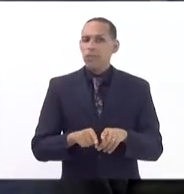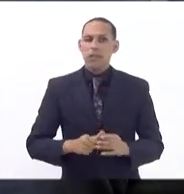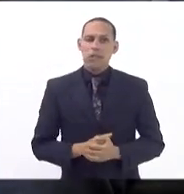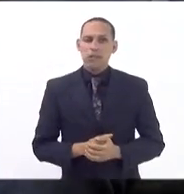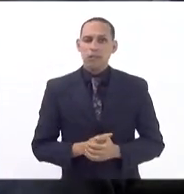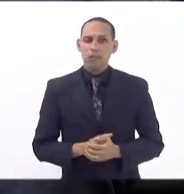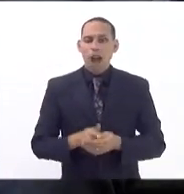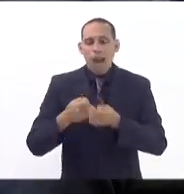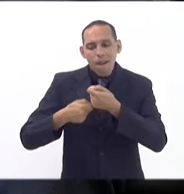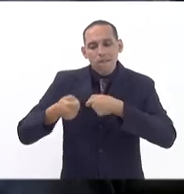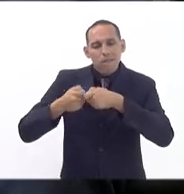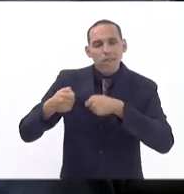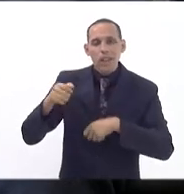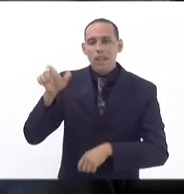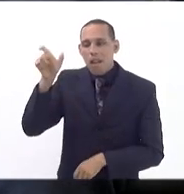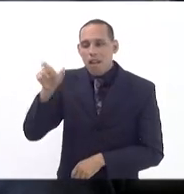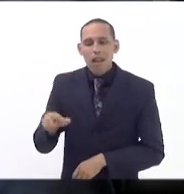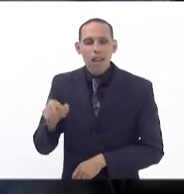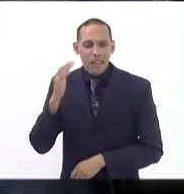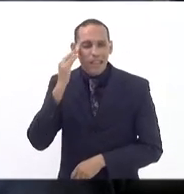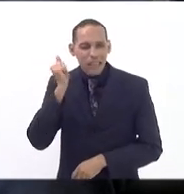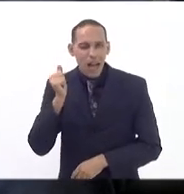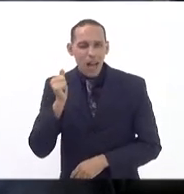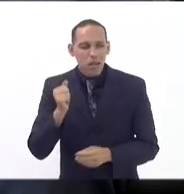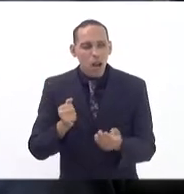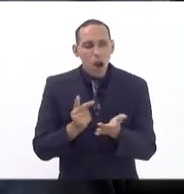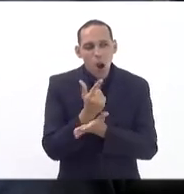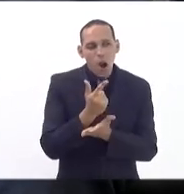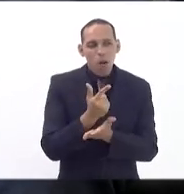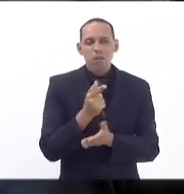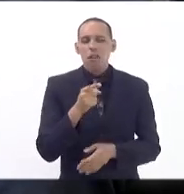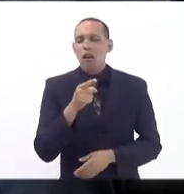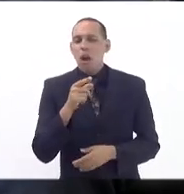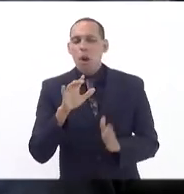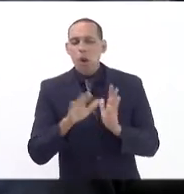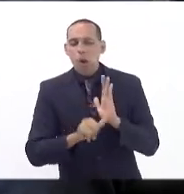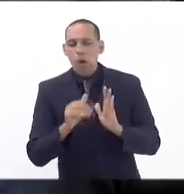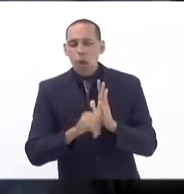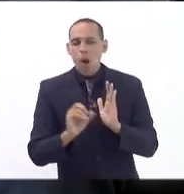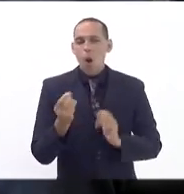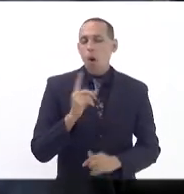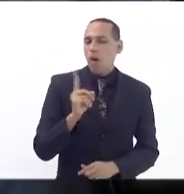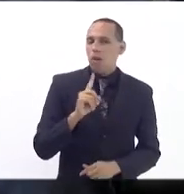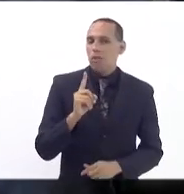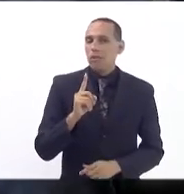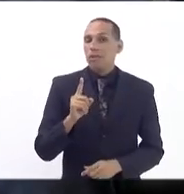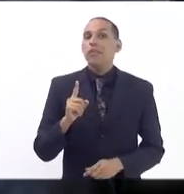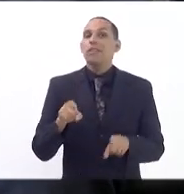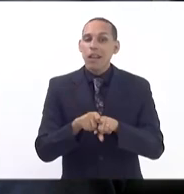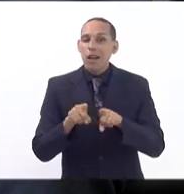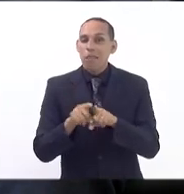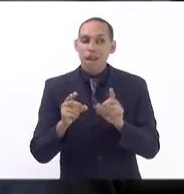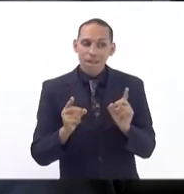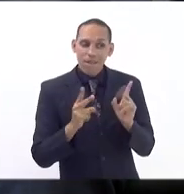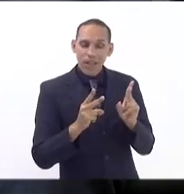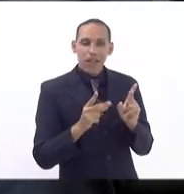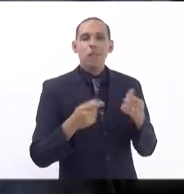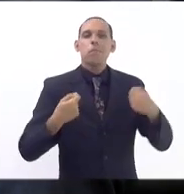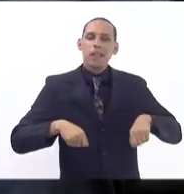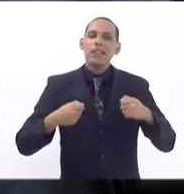comerciante quando comprar saber a procedência assim e aquilo ali ele fazer a venda e tem a nota e tem a escrituração